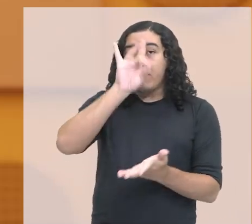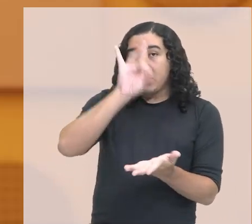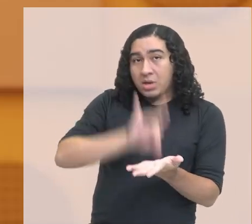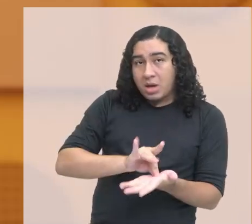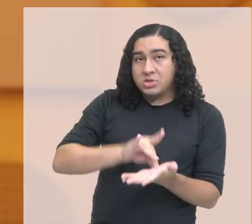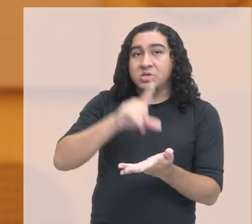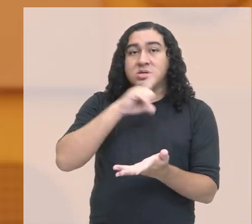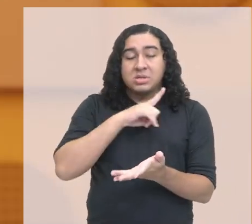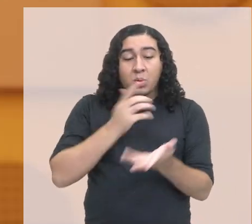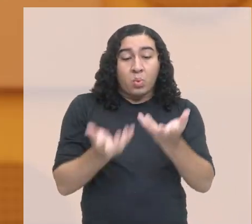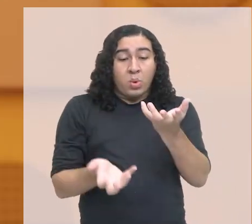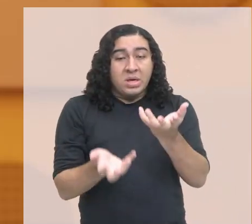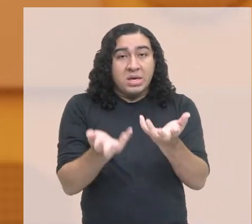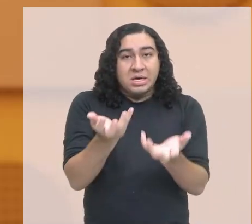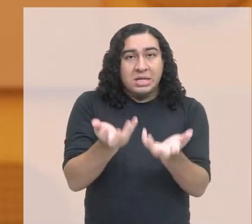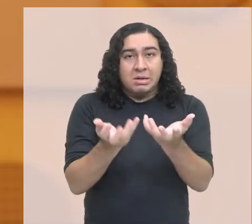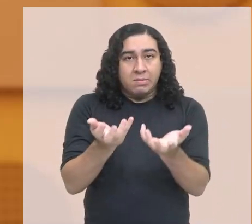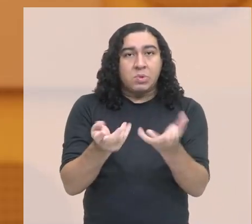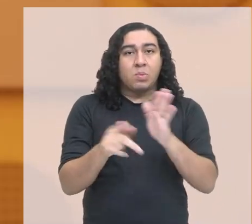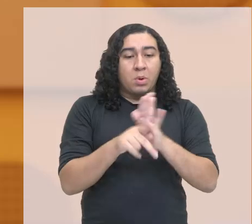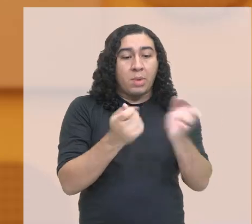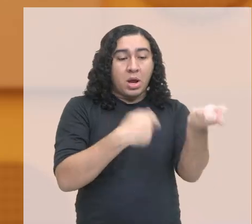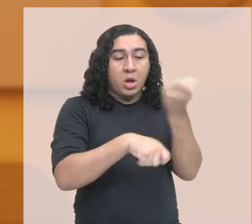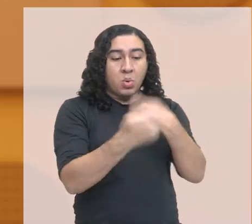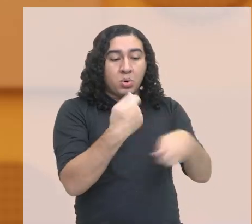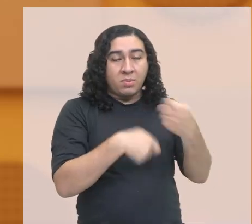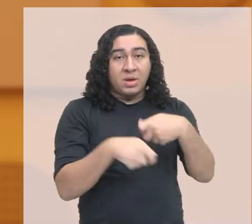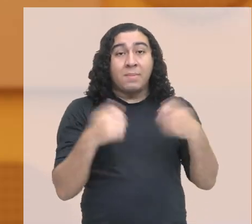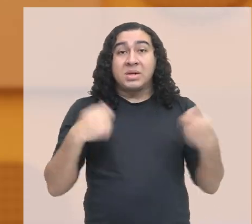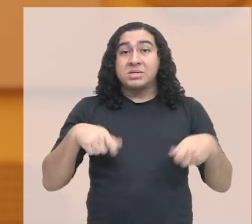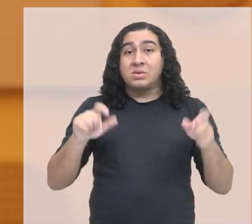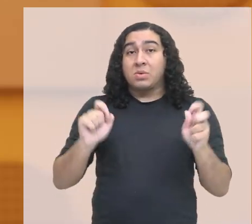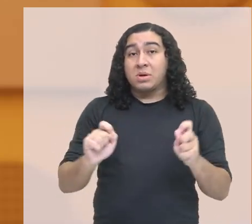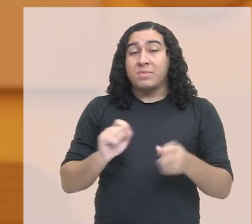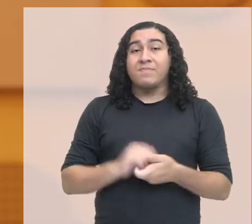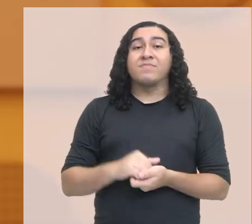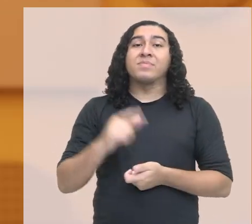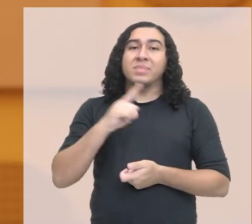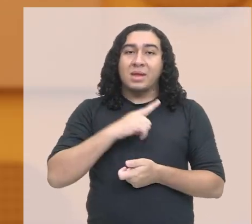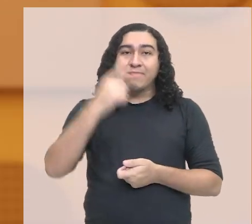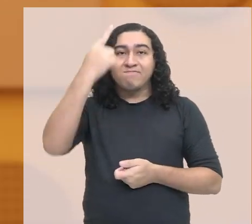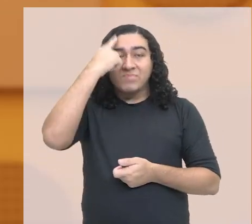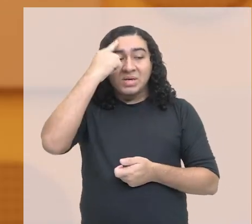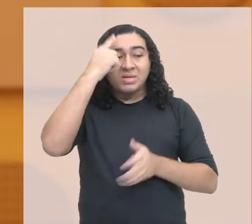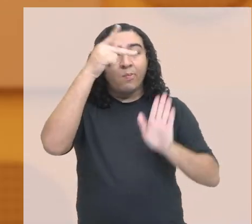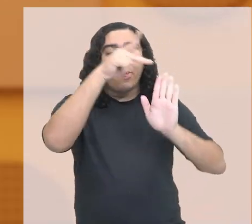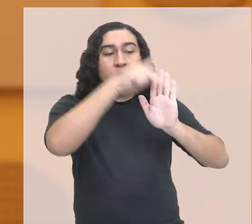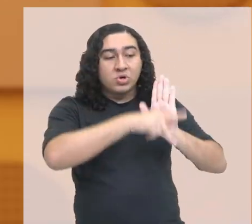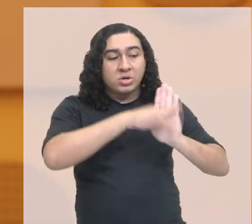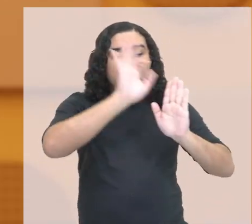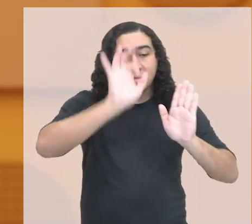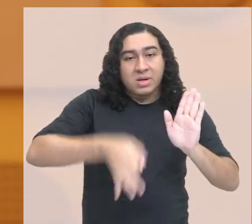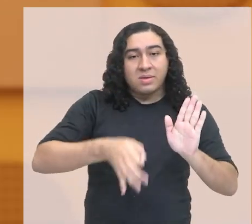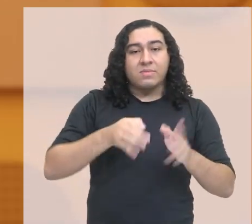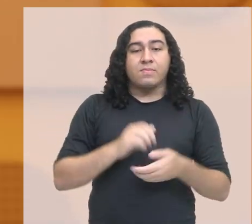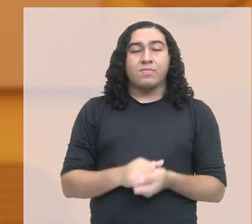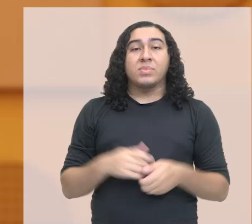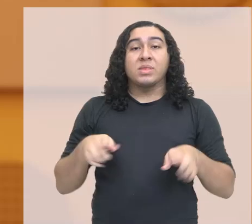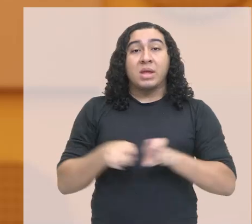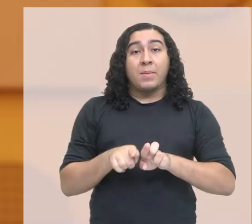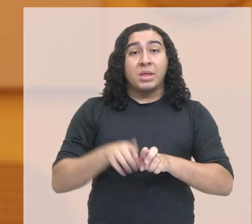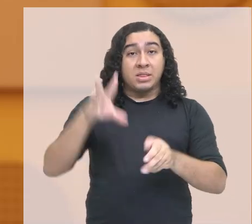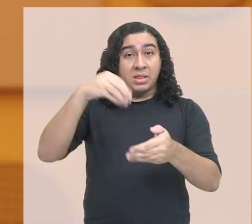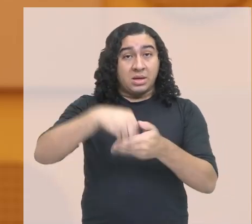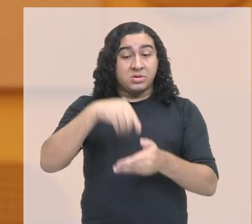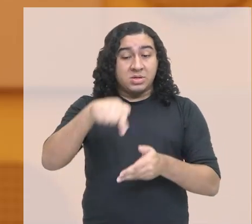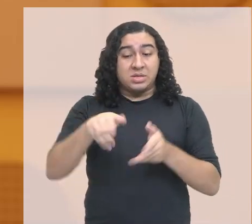uma estabilização da economia, você vai ter que planejar. Né? Olha só, e dentro do